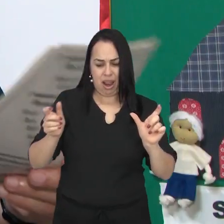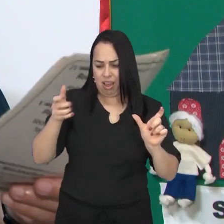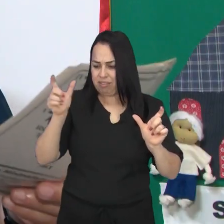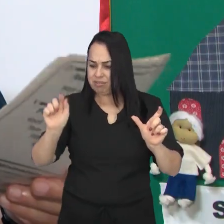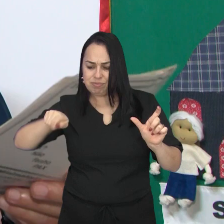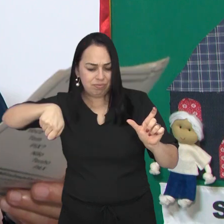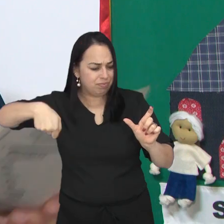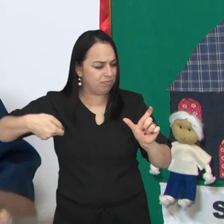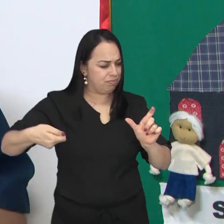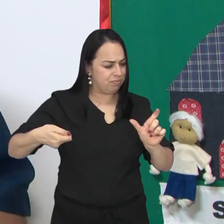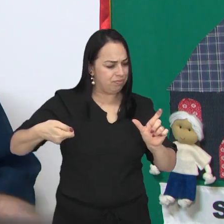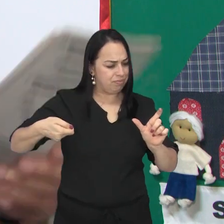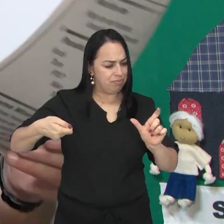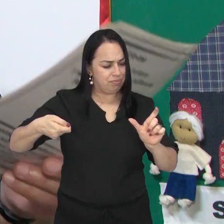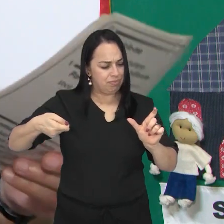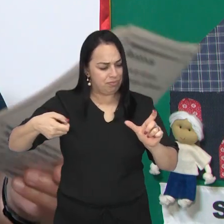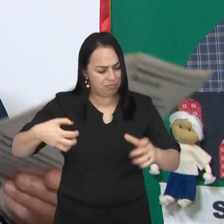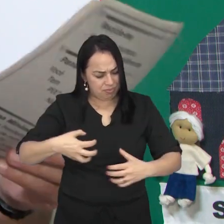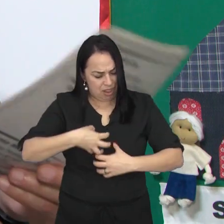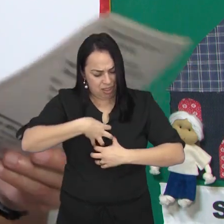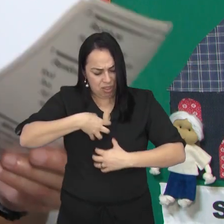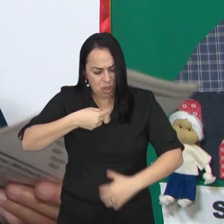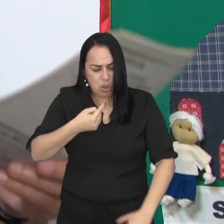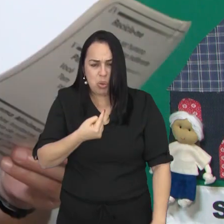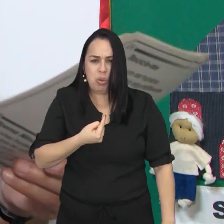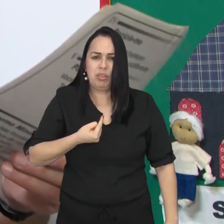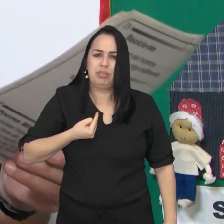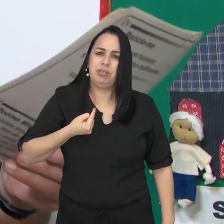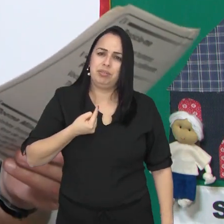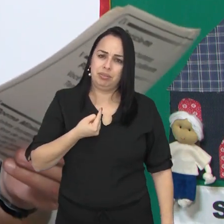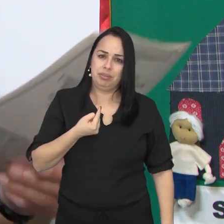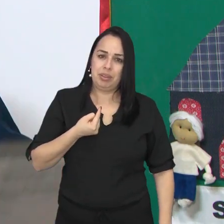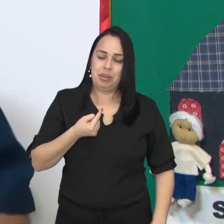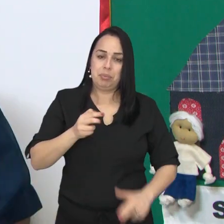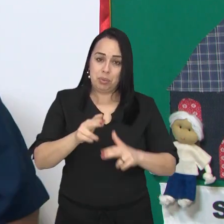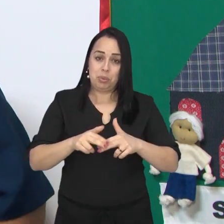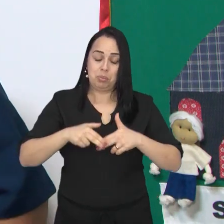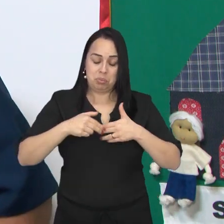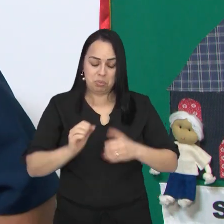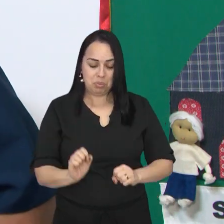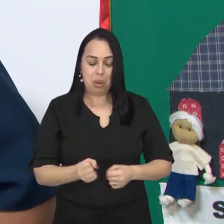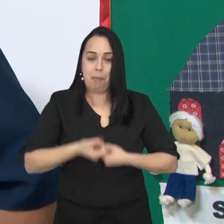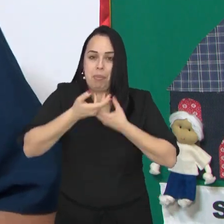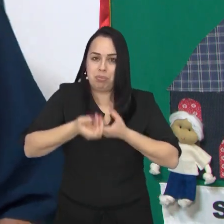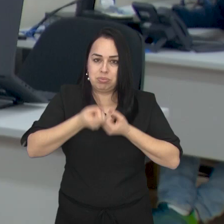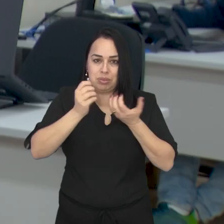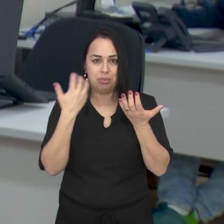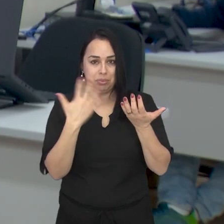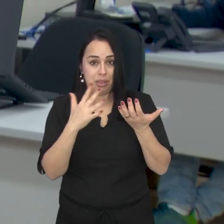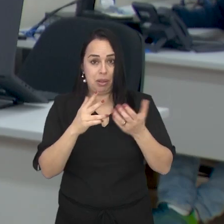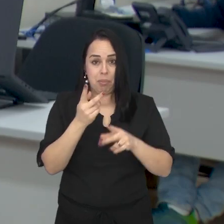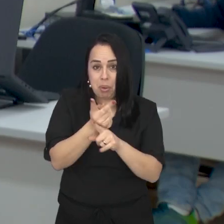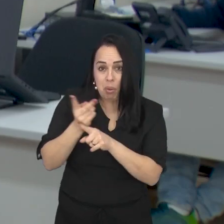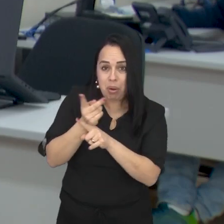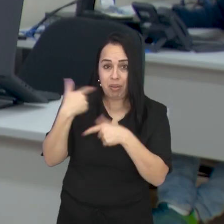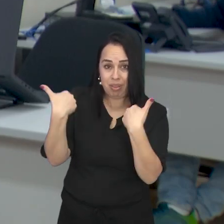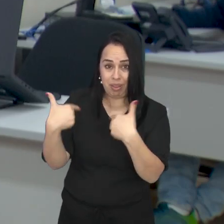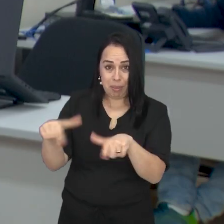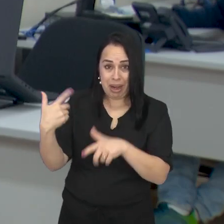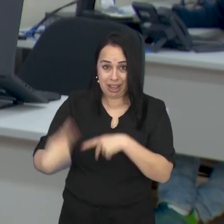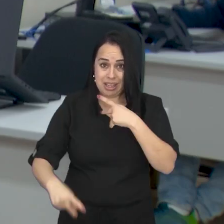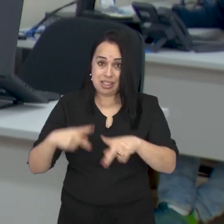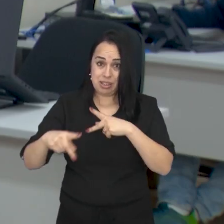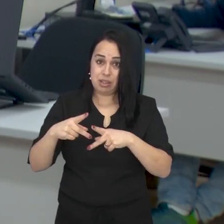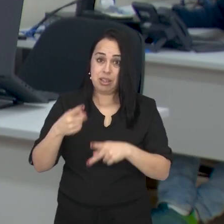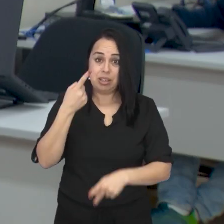a palavra é solidão. Salve a poesia. E aí, tá em busca de emprego aqui em